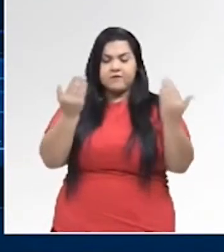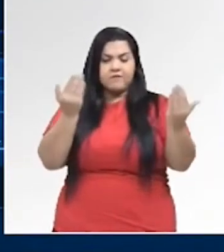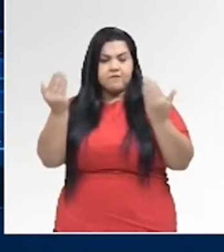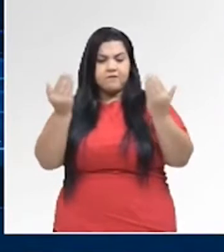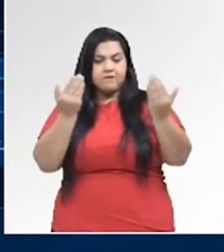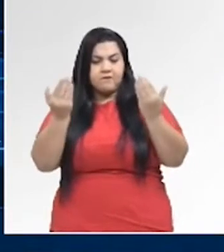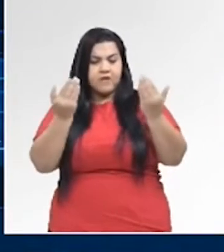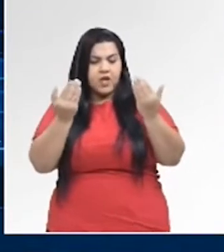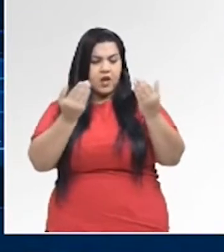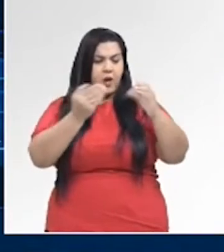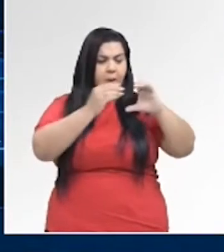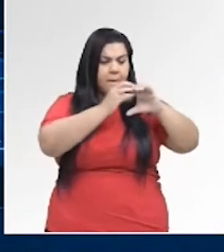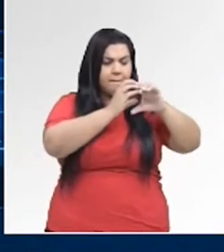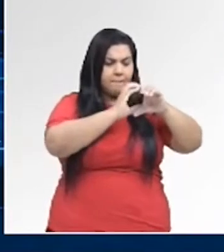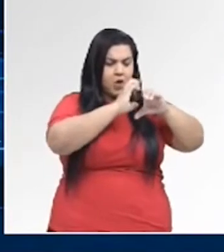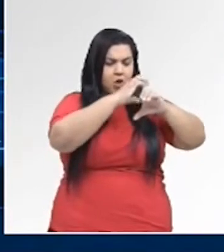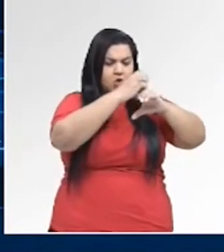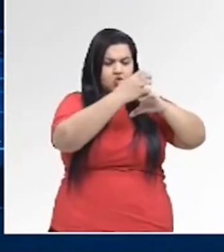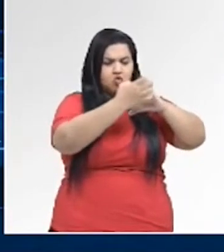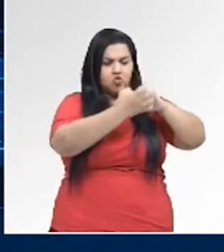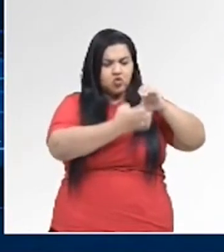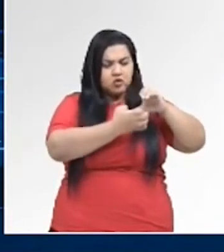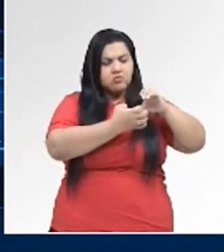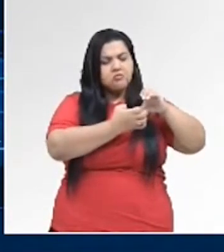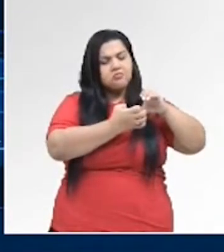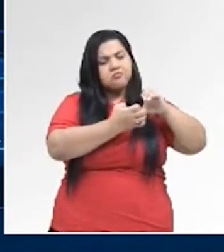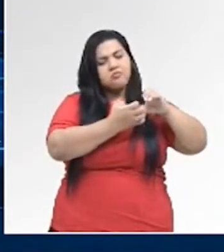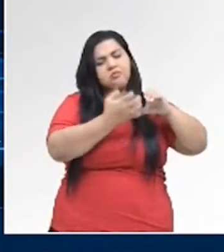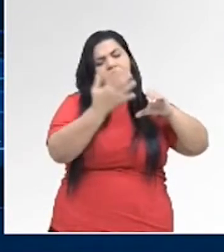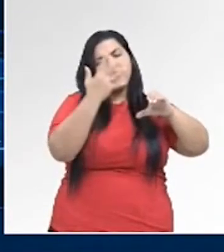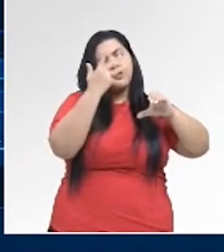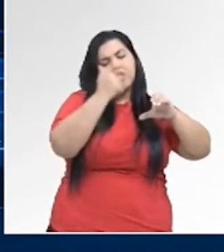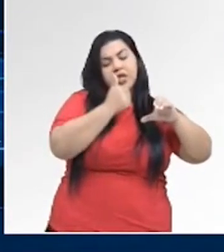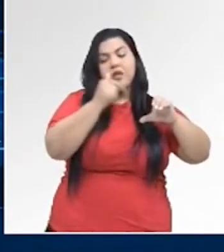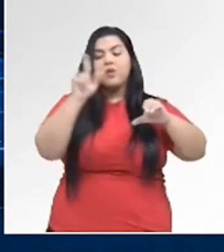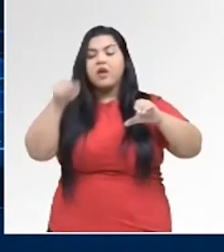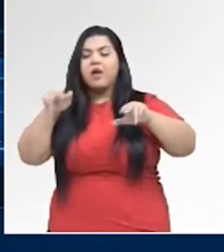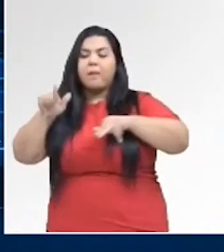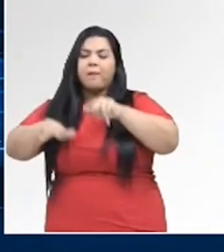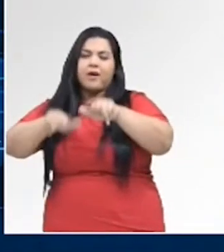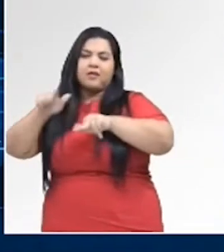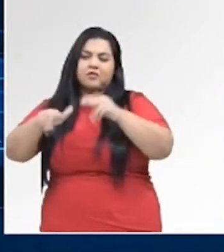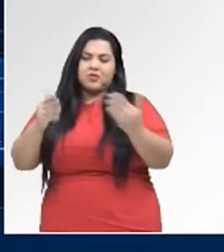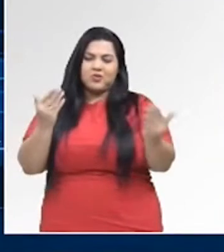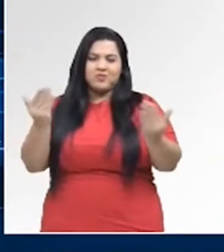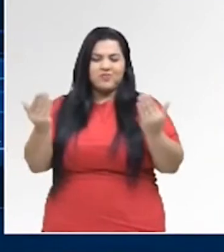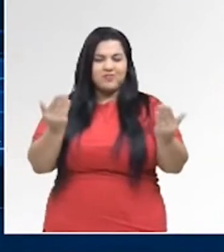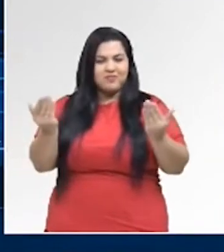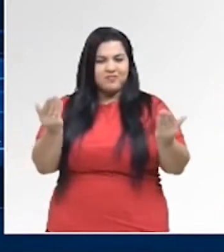das bolas de lã, né, sulfurina, que eram os patinhos.